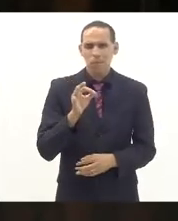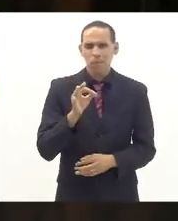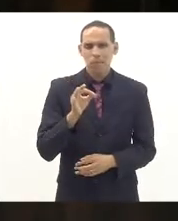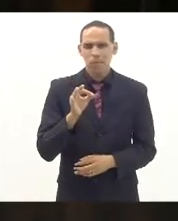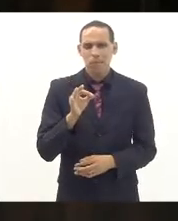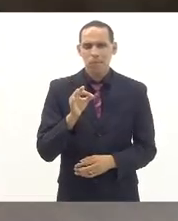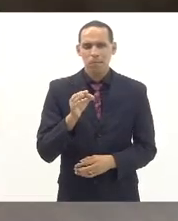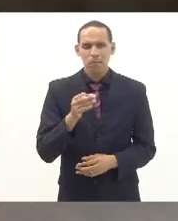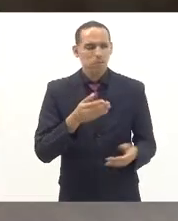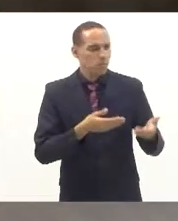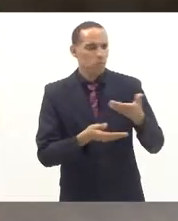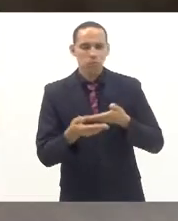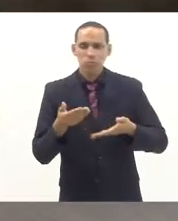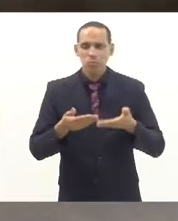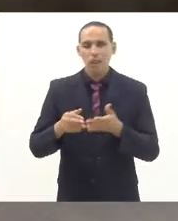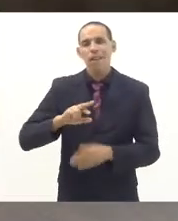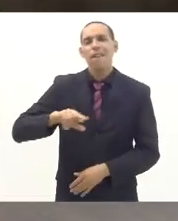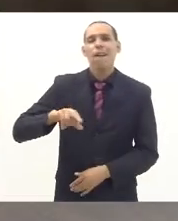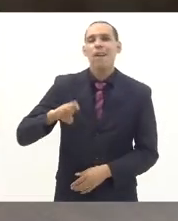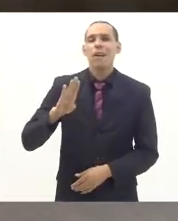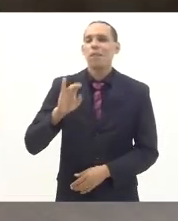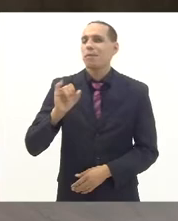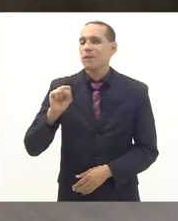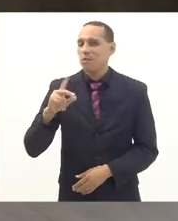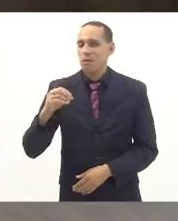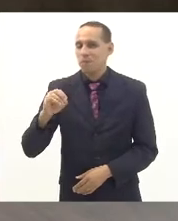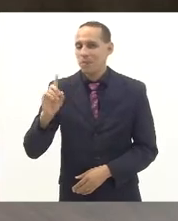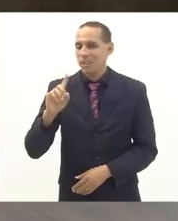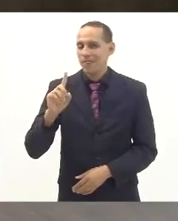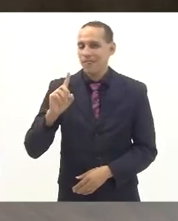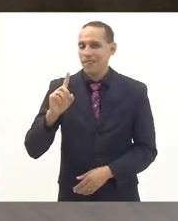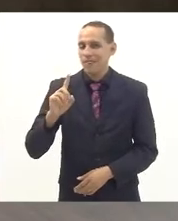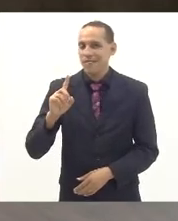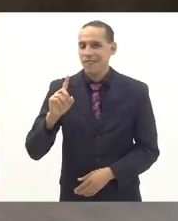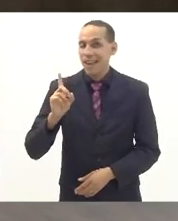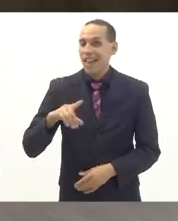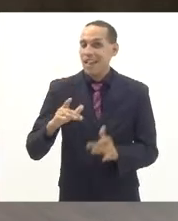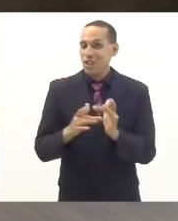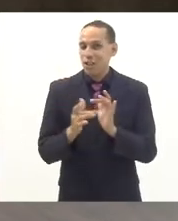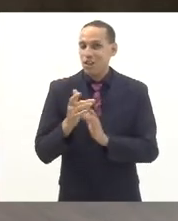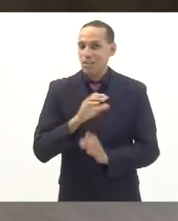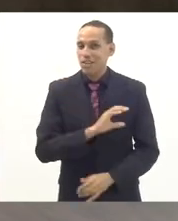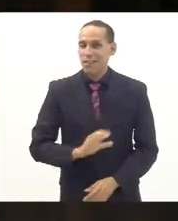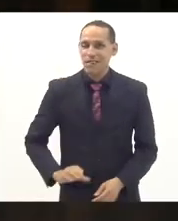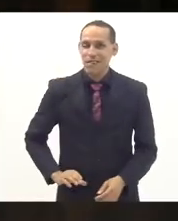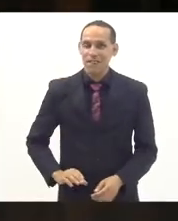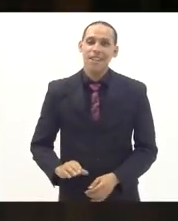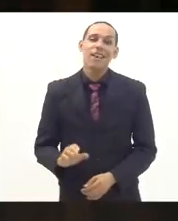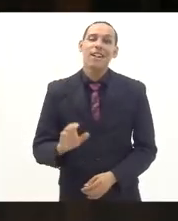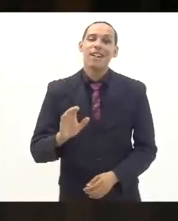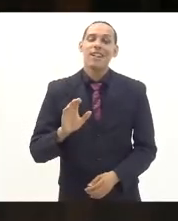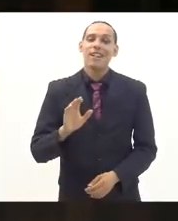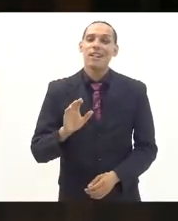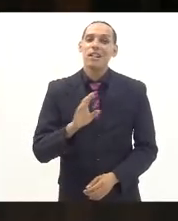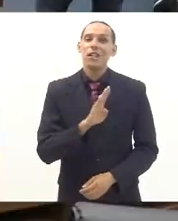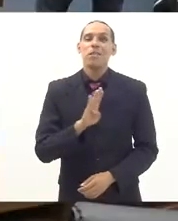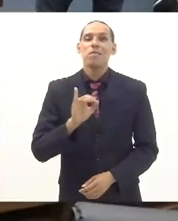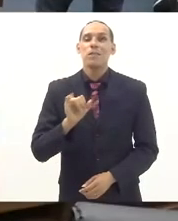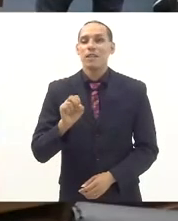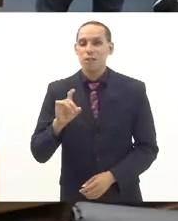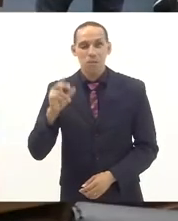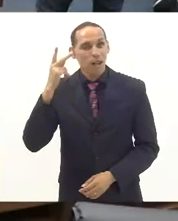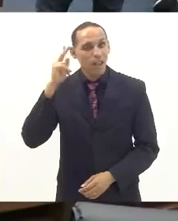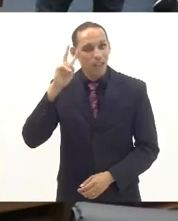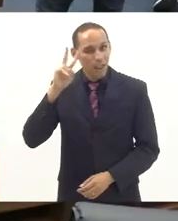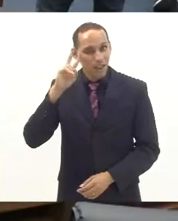sem dúvida nenhuma não foi o Bispo Edilson não quem disse não ele mas foi Jesus Cristo mas aí mas aí eu vou só